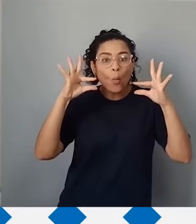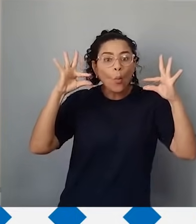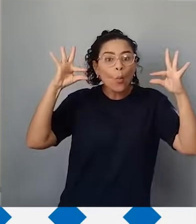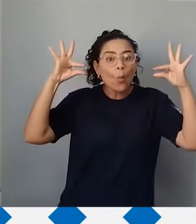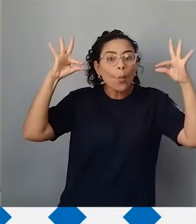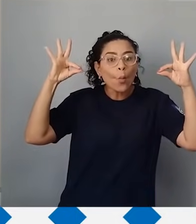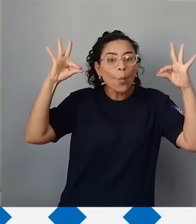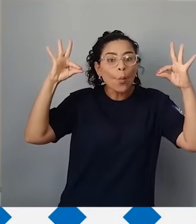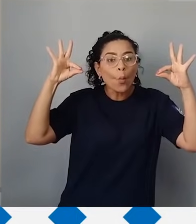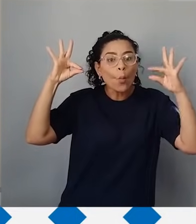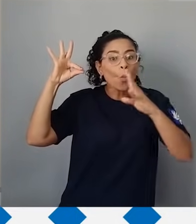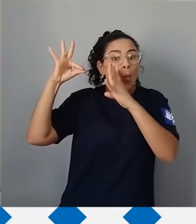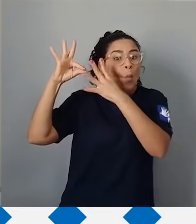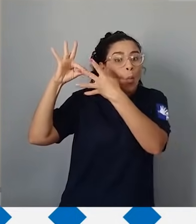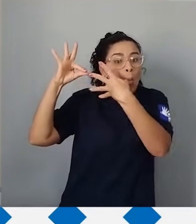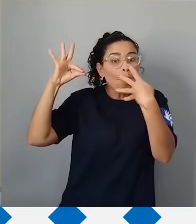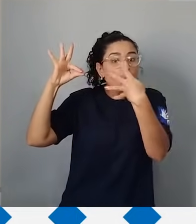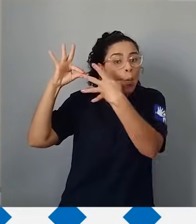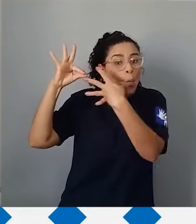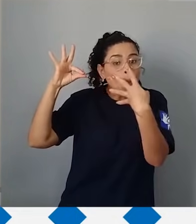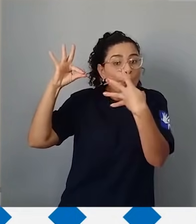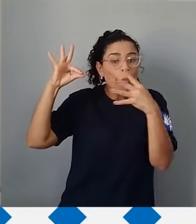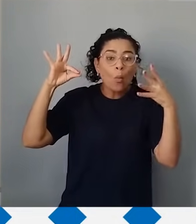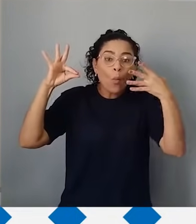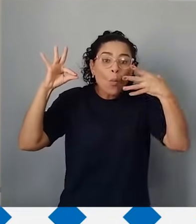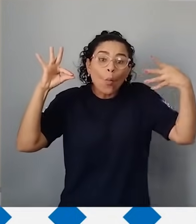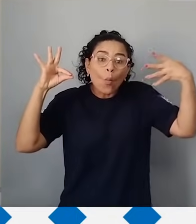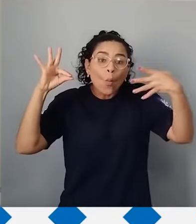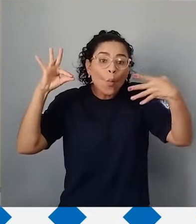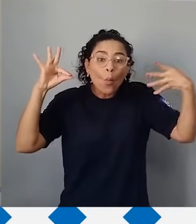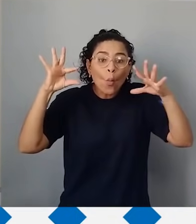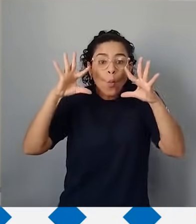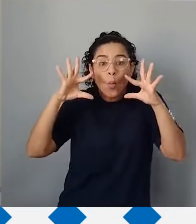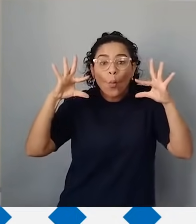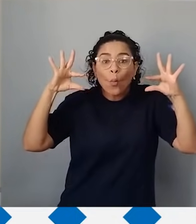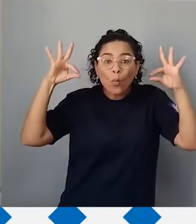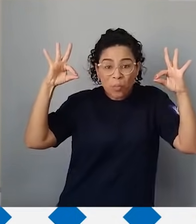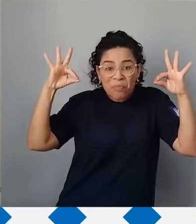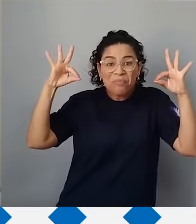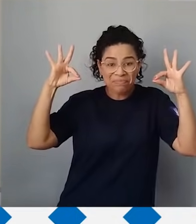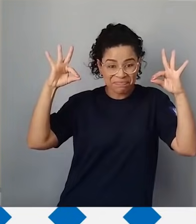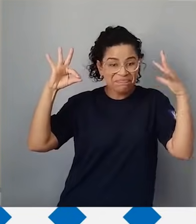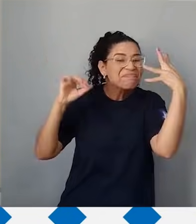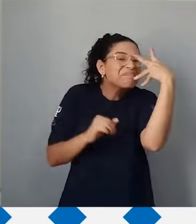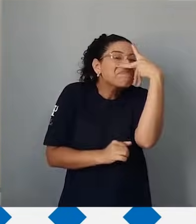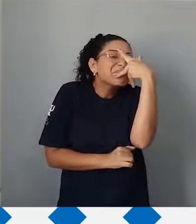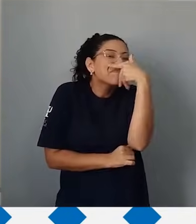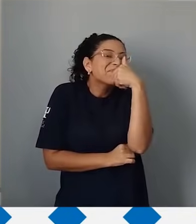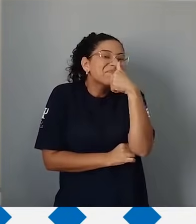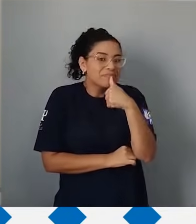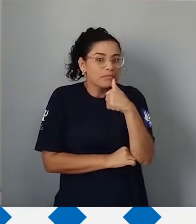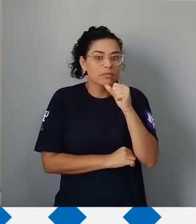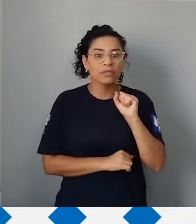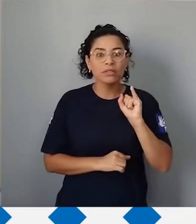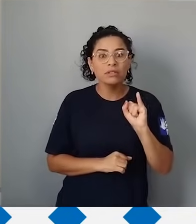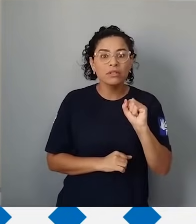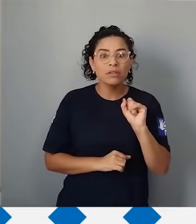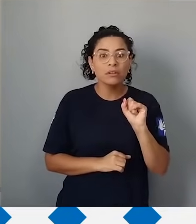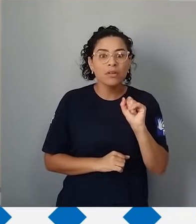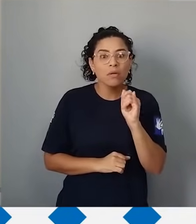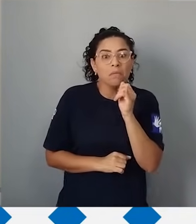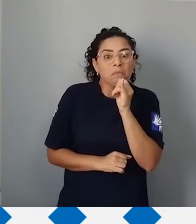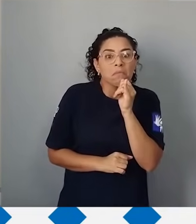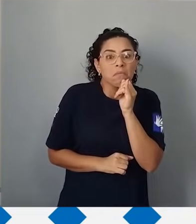listradinho? Olha como ele ficou bonitinho. E se ele tivesse uma